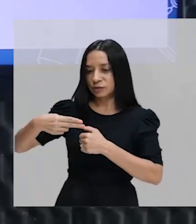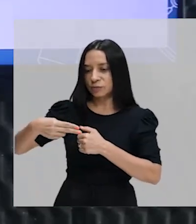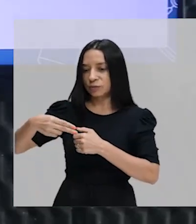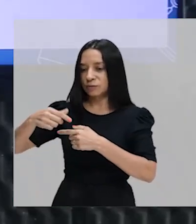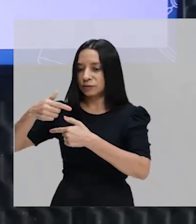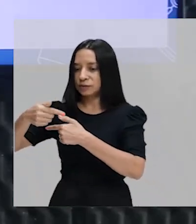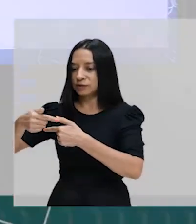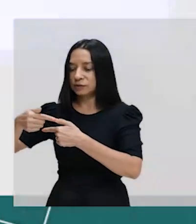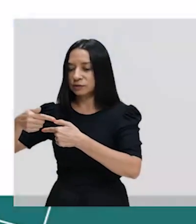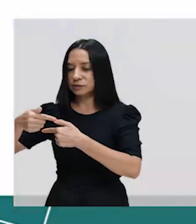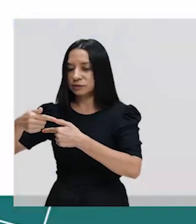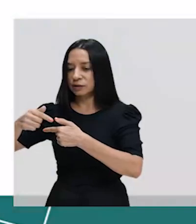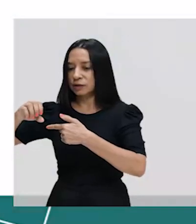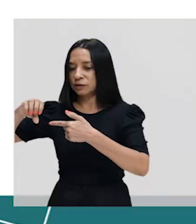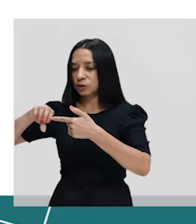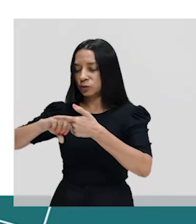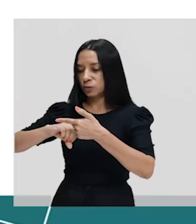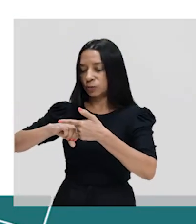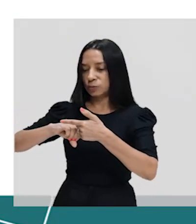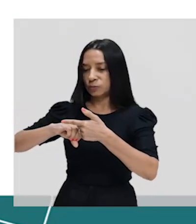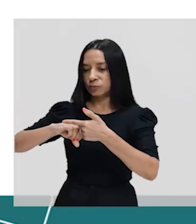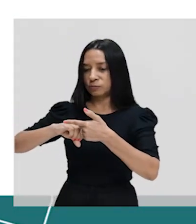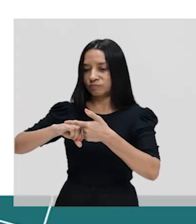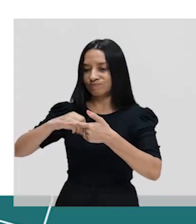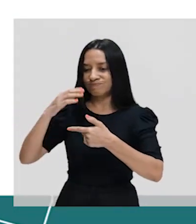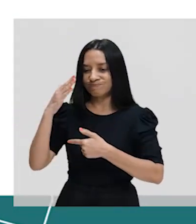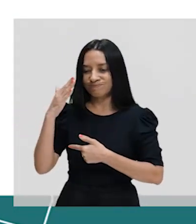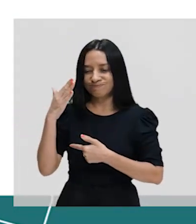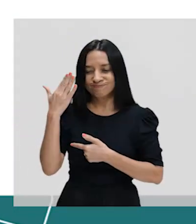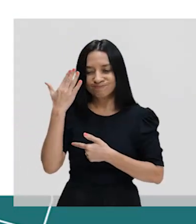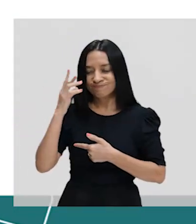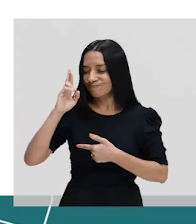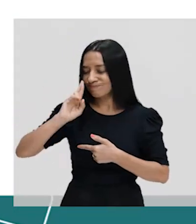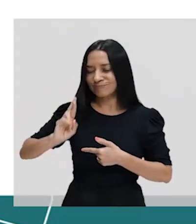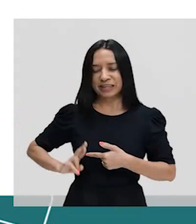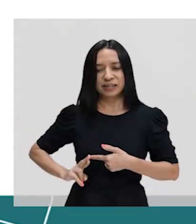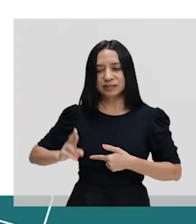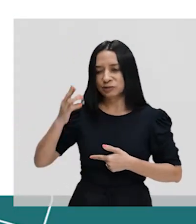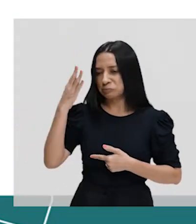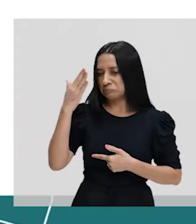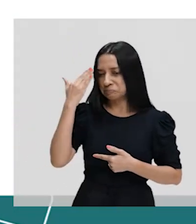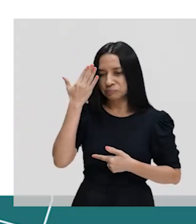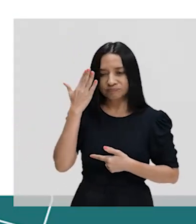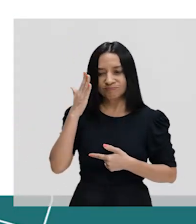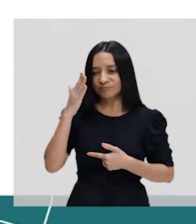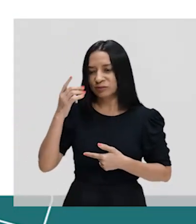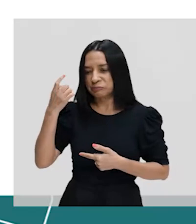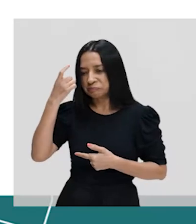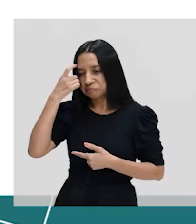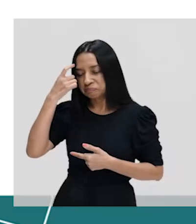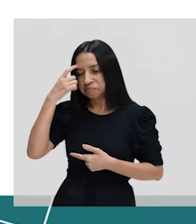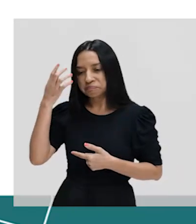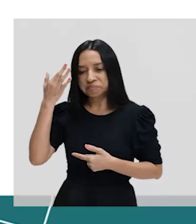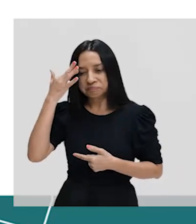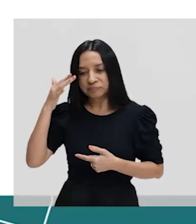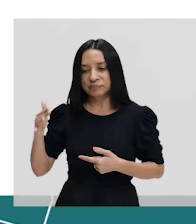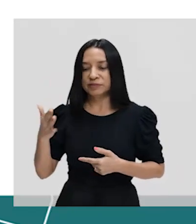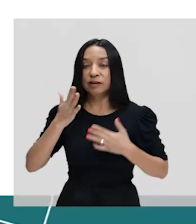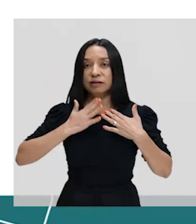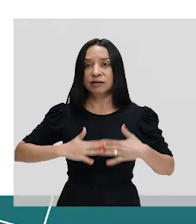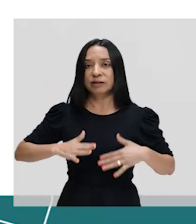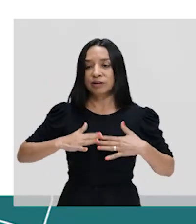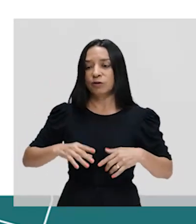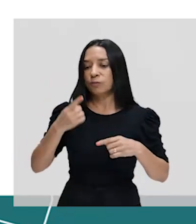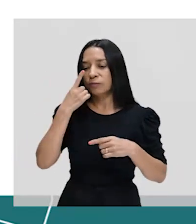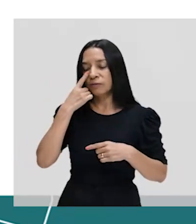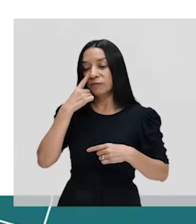é 7 nonos. Renata, eu não comecei assim, não peguei a ideia. Calma. A gente vai ver mais